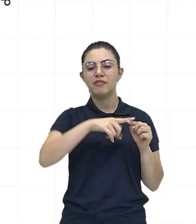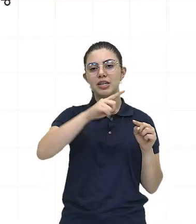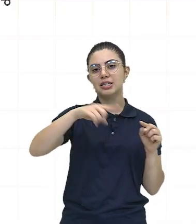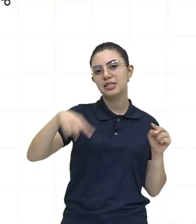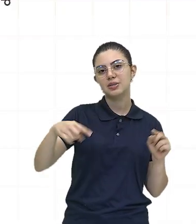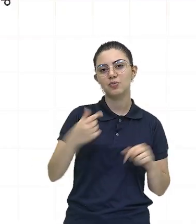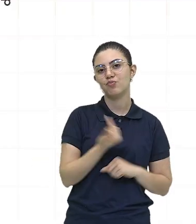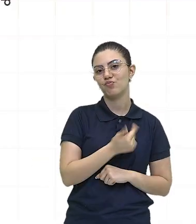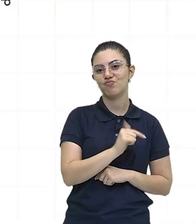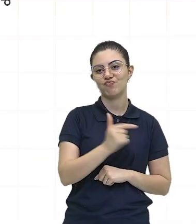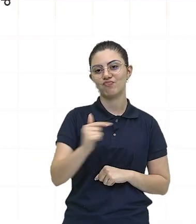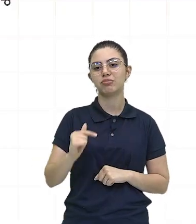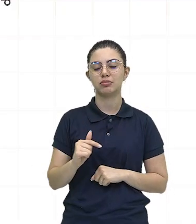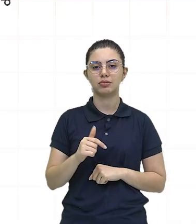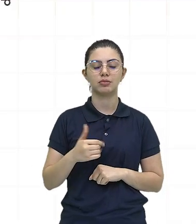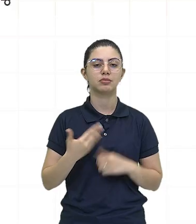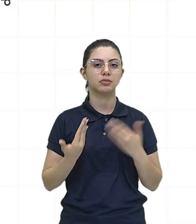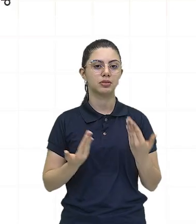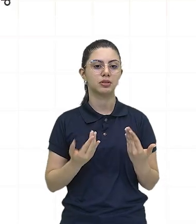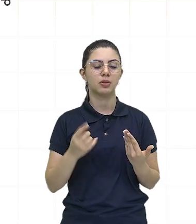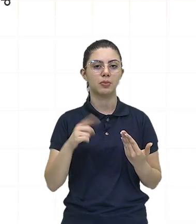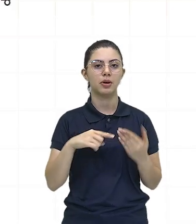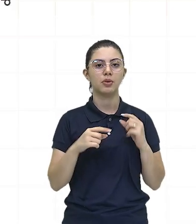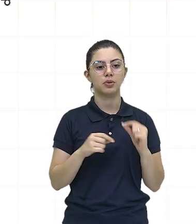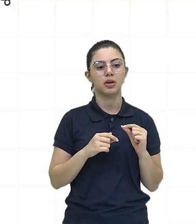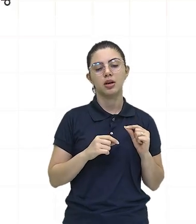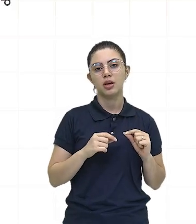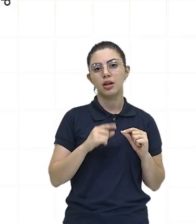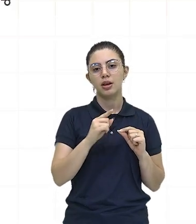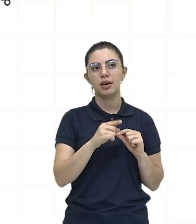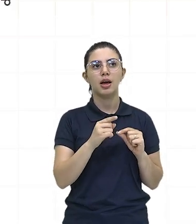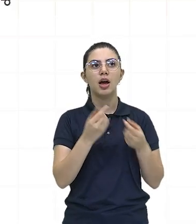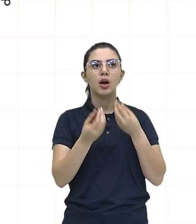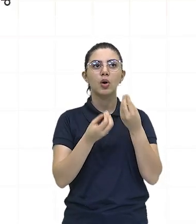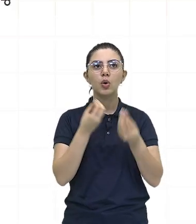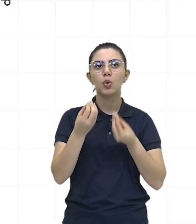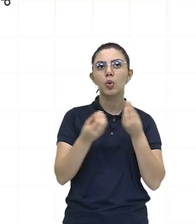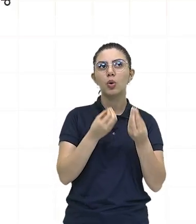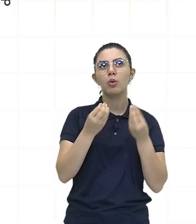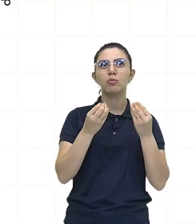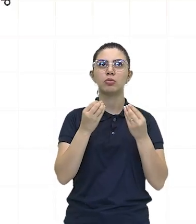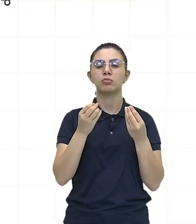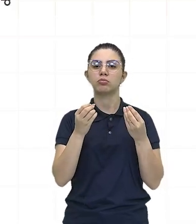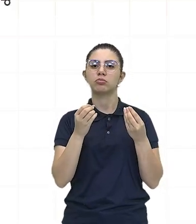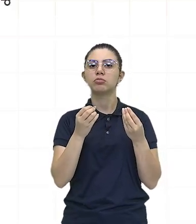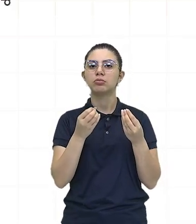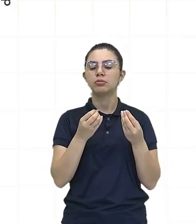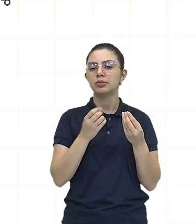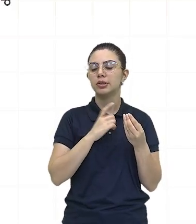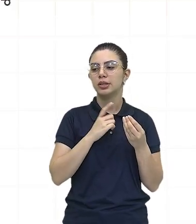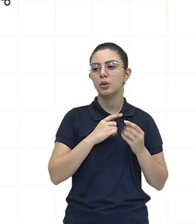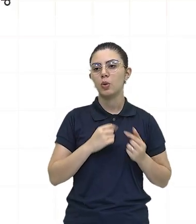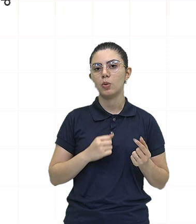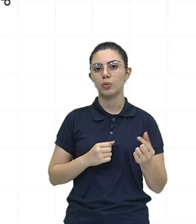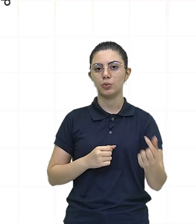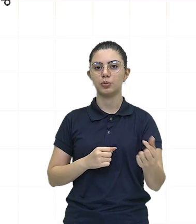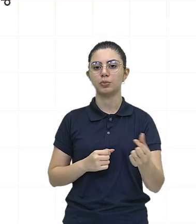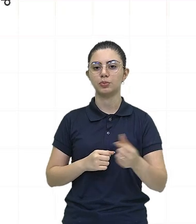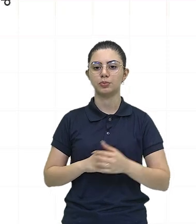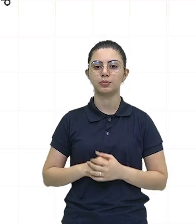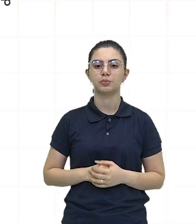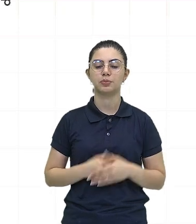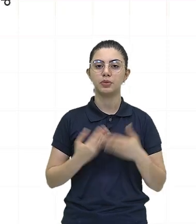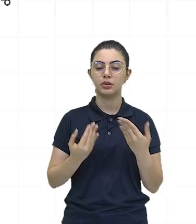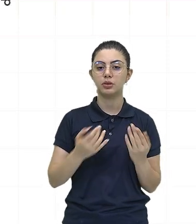variável. Então, ele é um comportamento mais longo do estado da atmosfera. Então, compreendendo